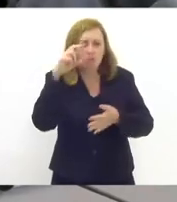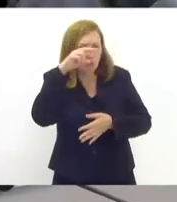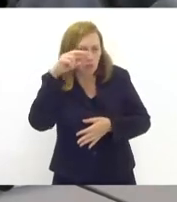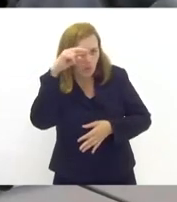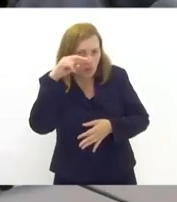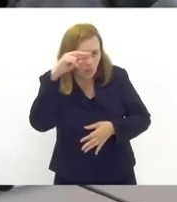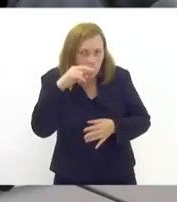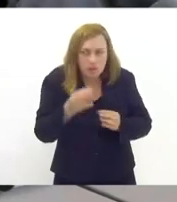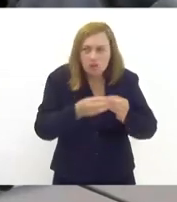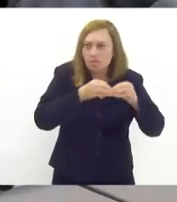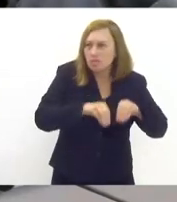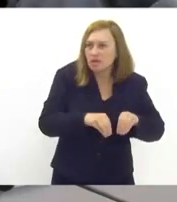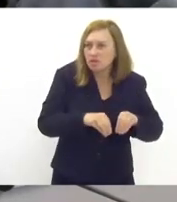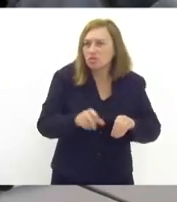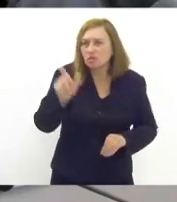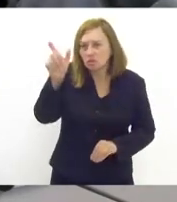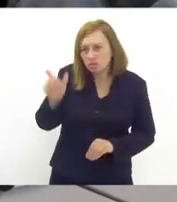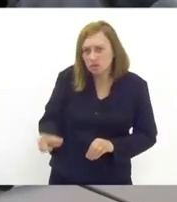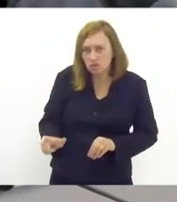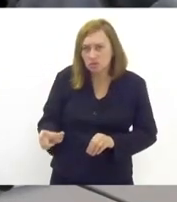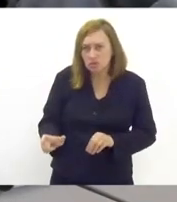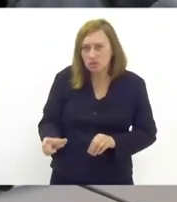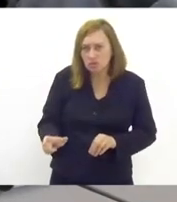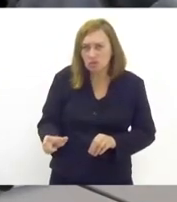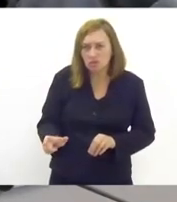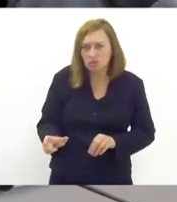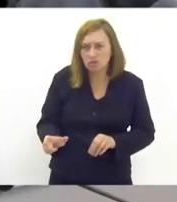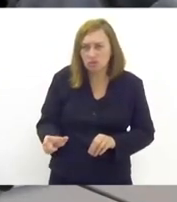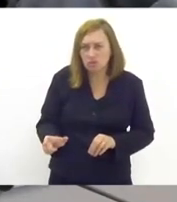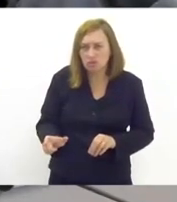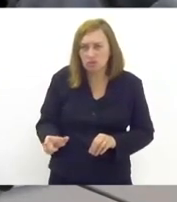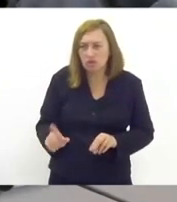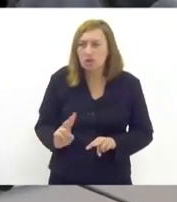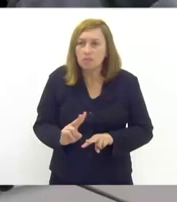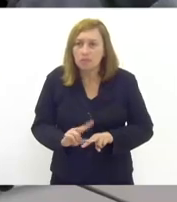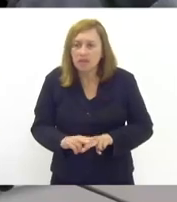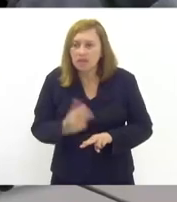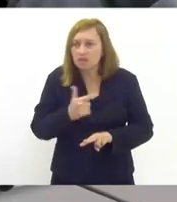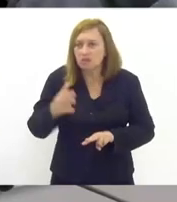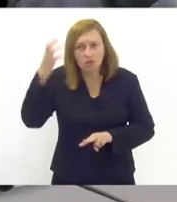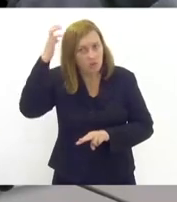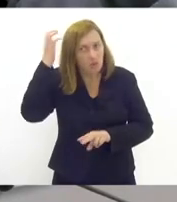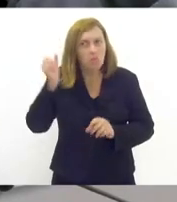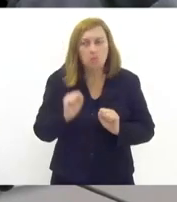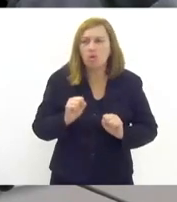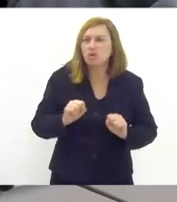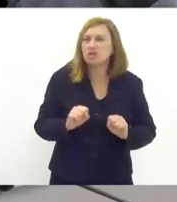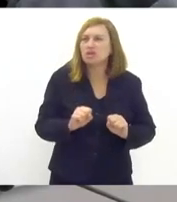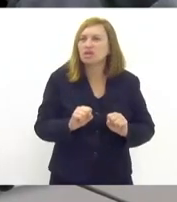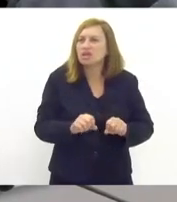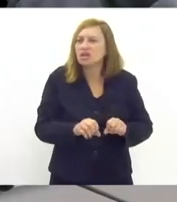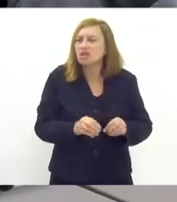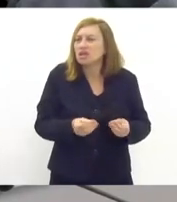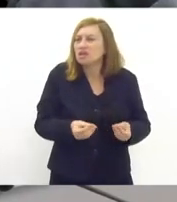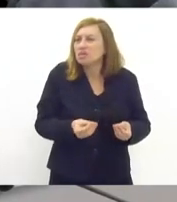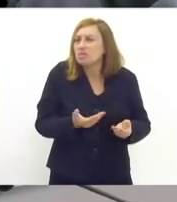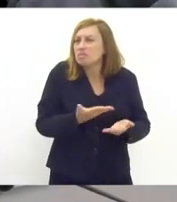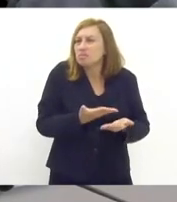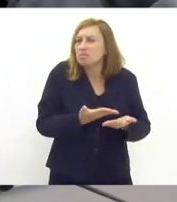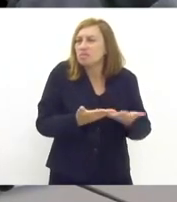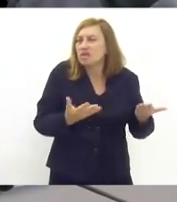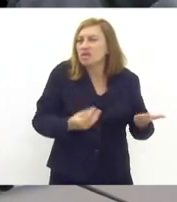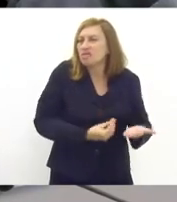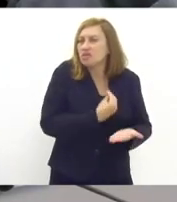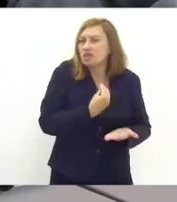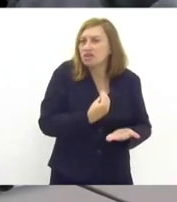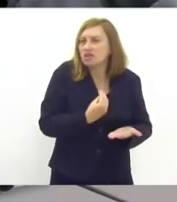prejudica, primeiramente, vítimas de forma injusta, que pode destruir vidas, como o senhor mesmo relatou, mas que, de modo geral,